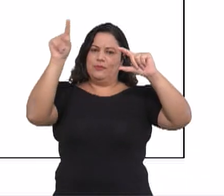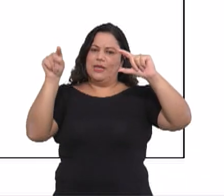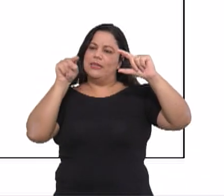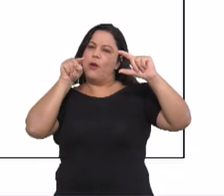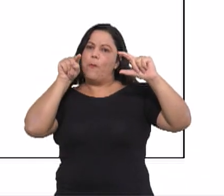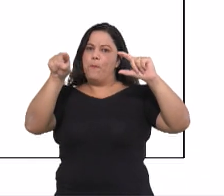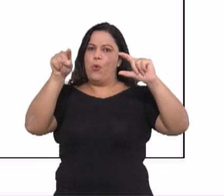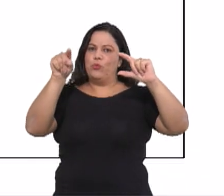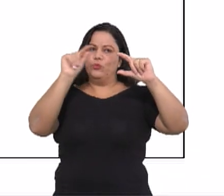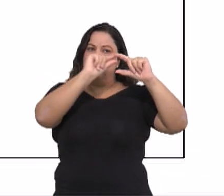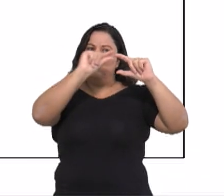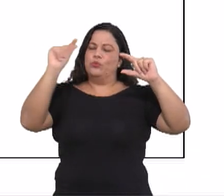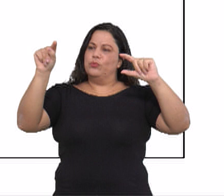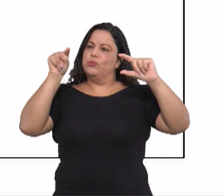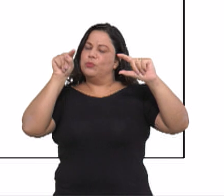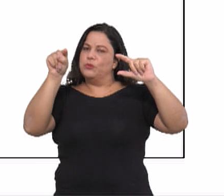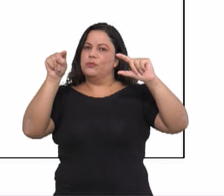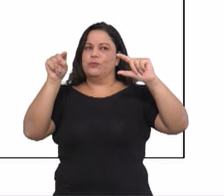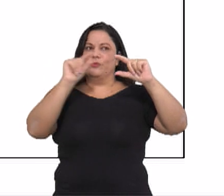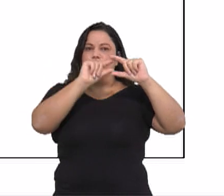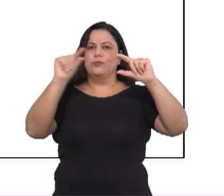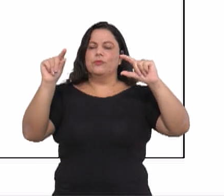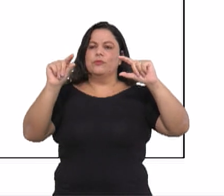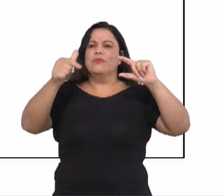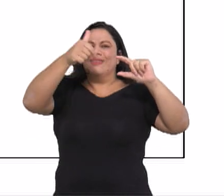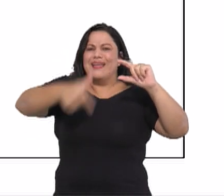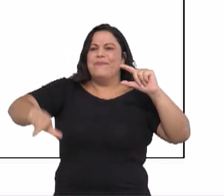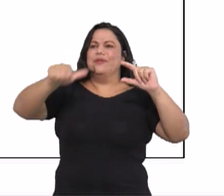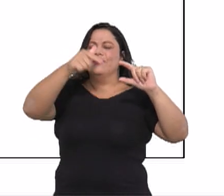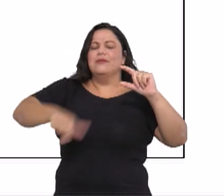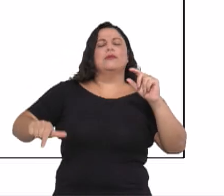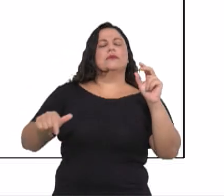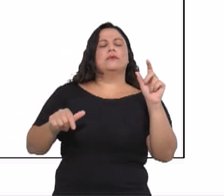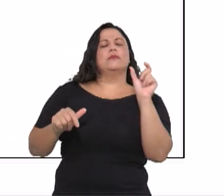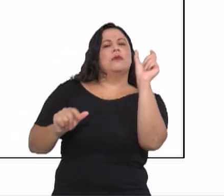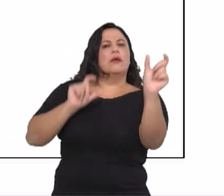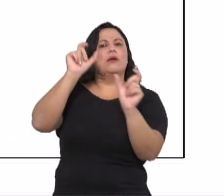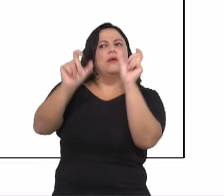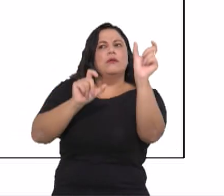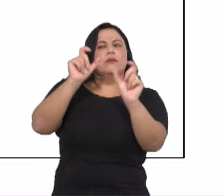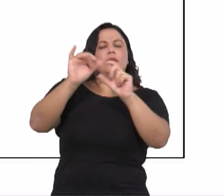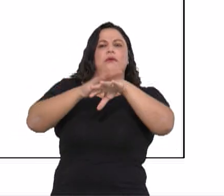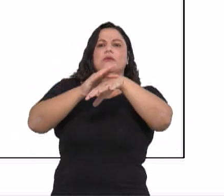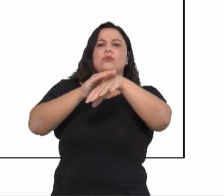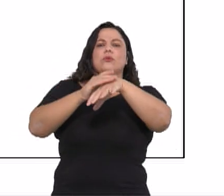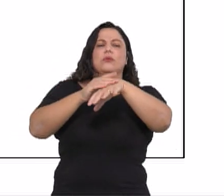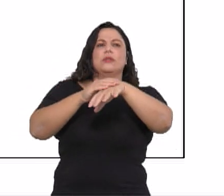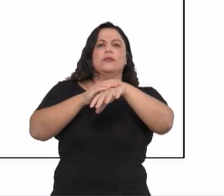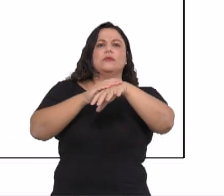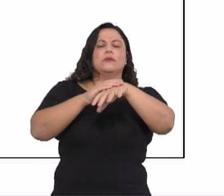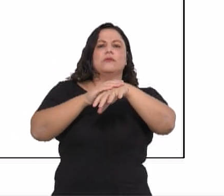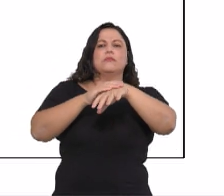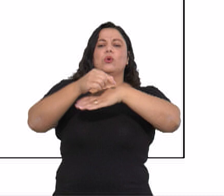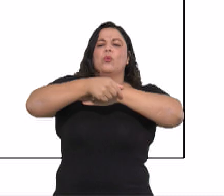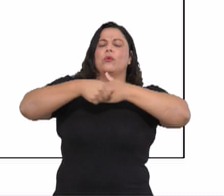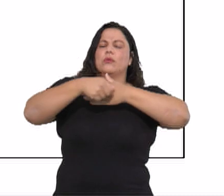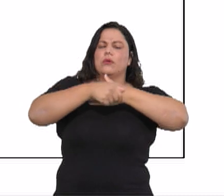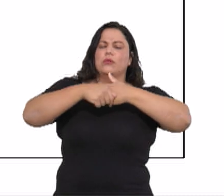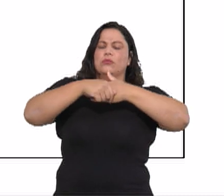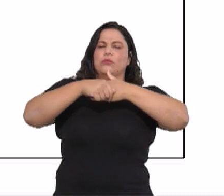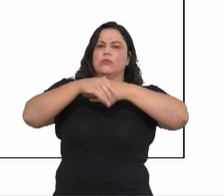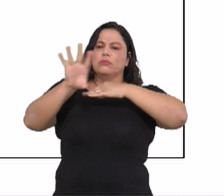que houve a repetição da palavra doente? O autor está incluído nessas